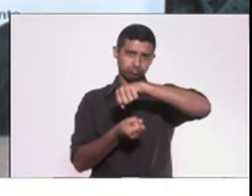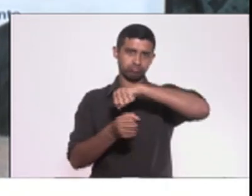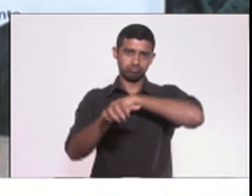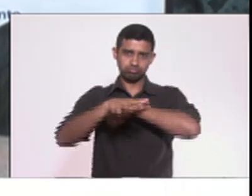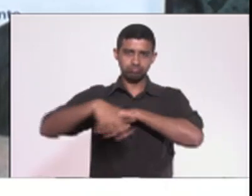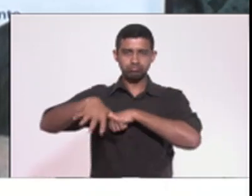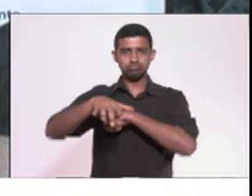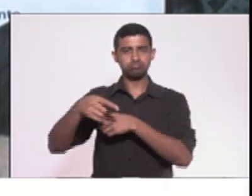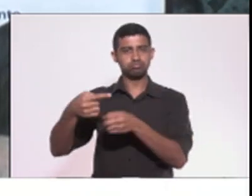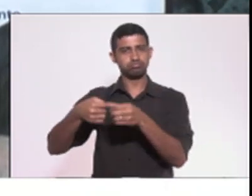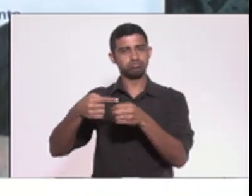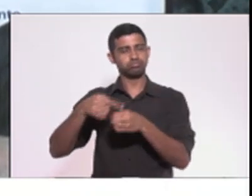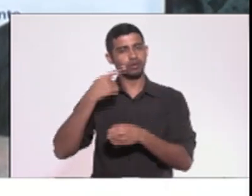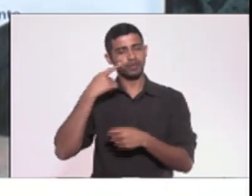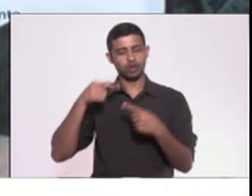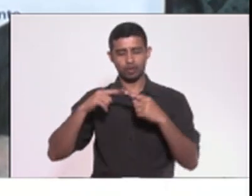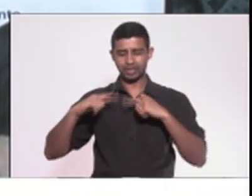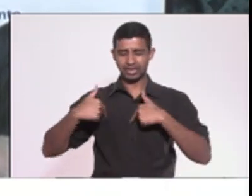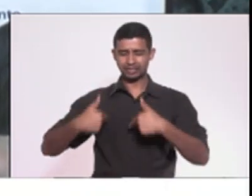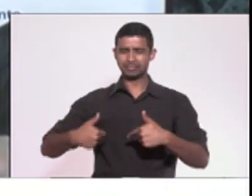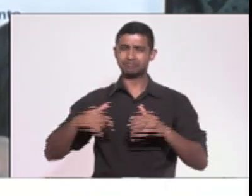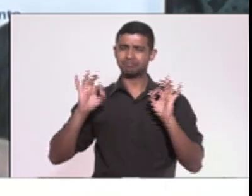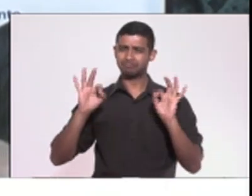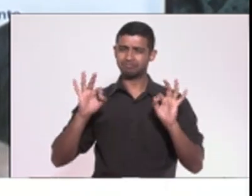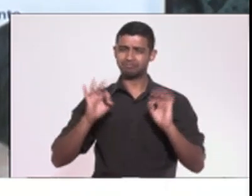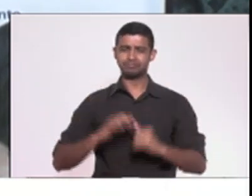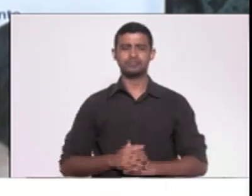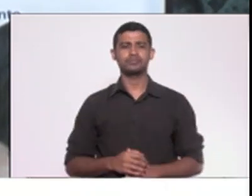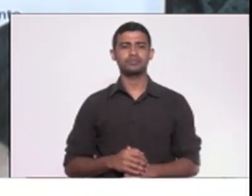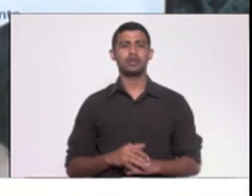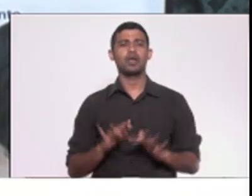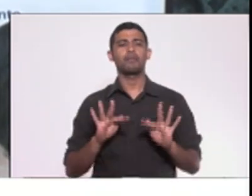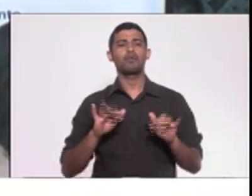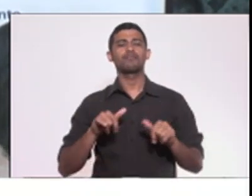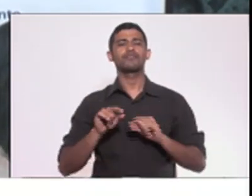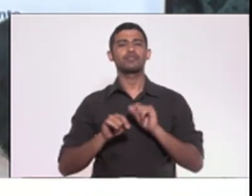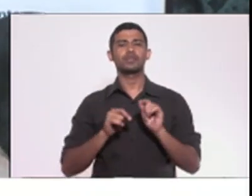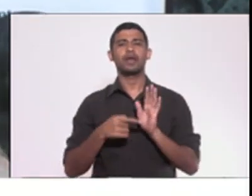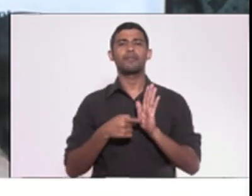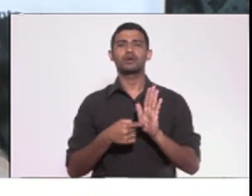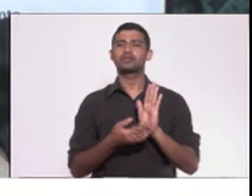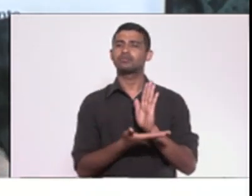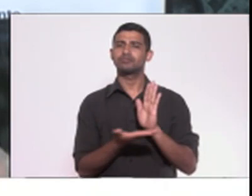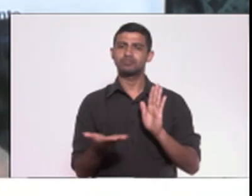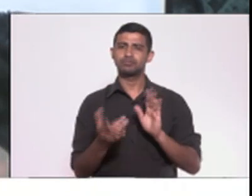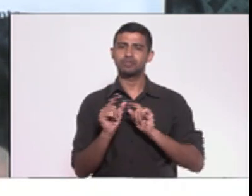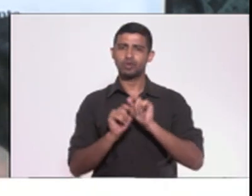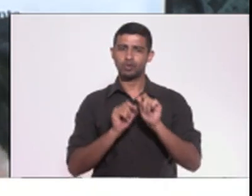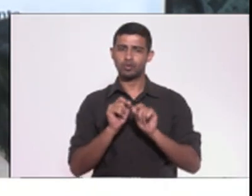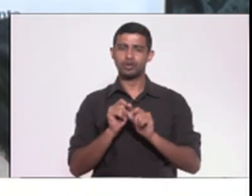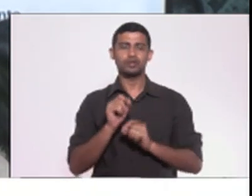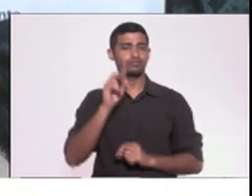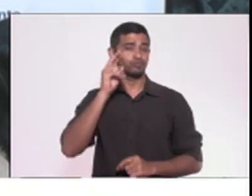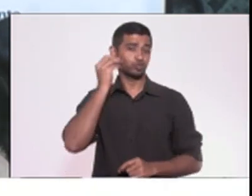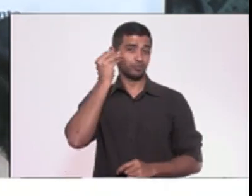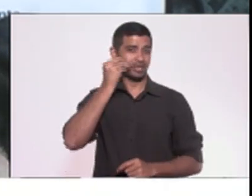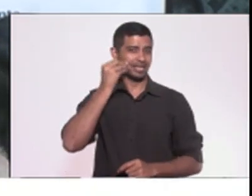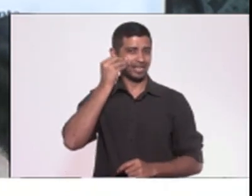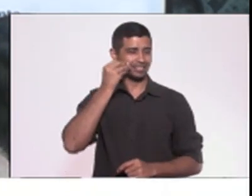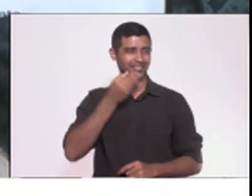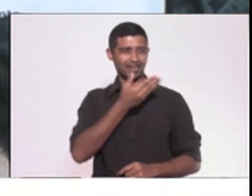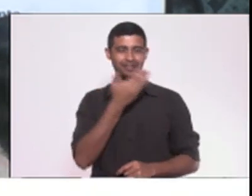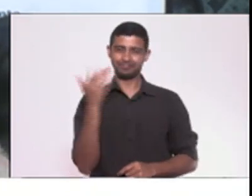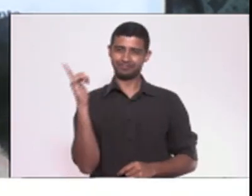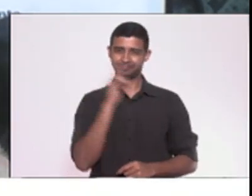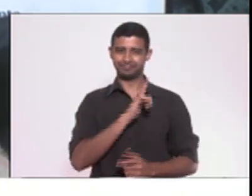naquele município. Isso é uma ação de sucesso. E, para fechar, eu trouxe para vocês um caso de sucesso, que aí